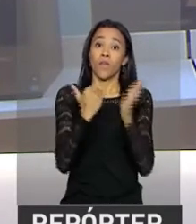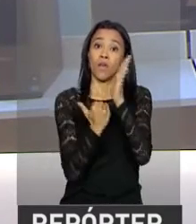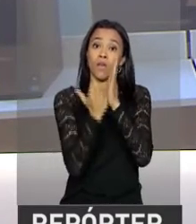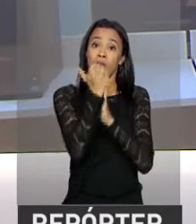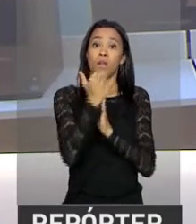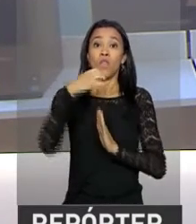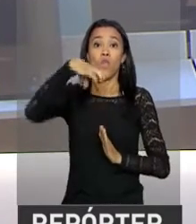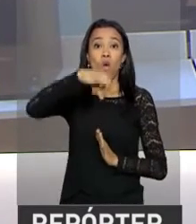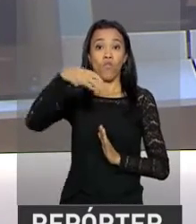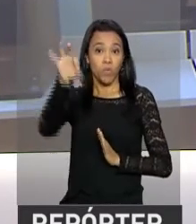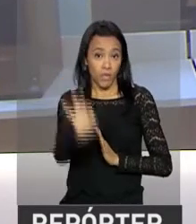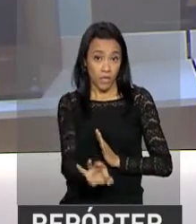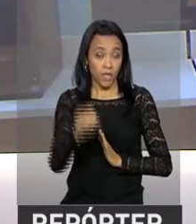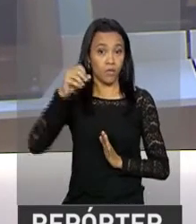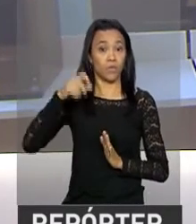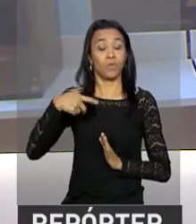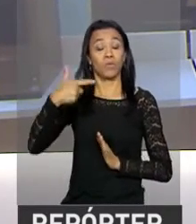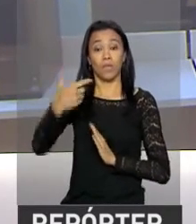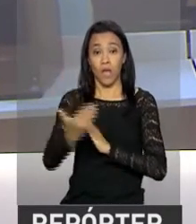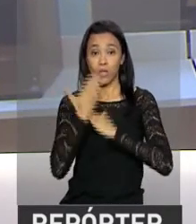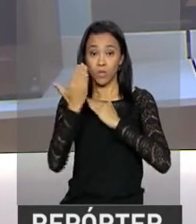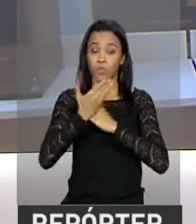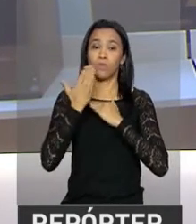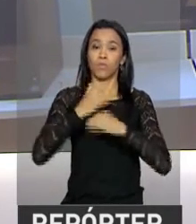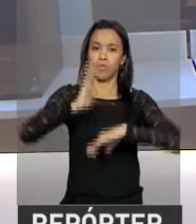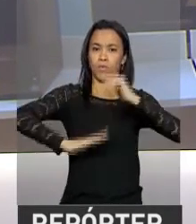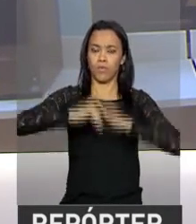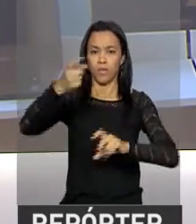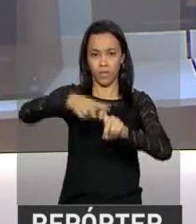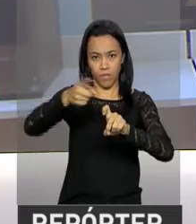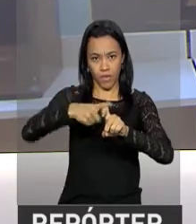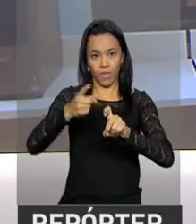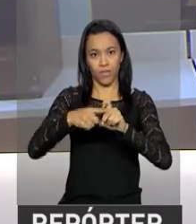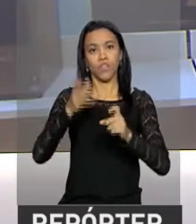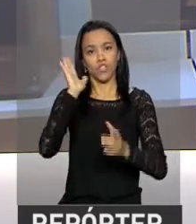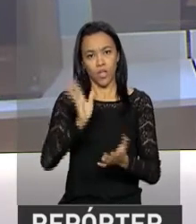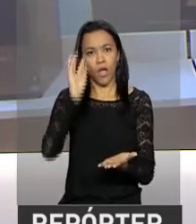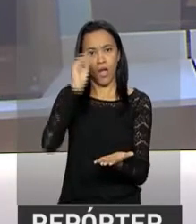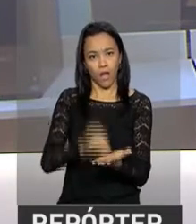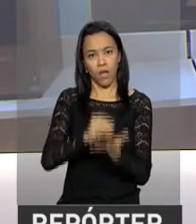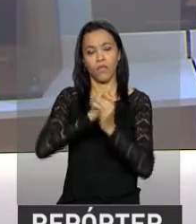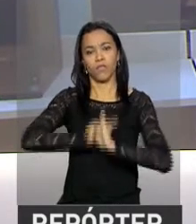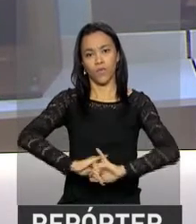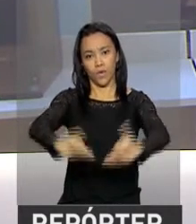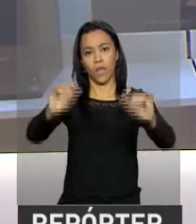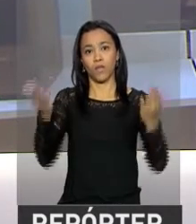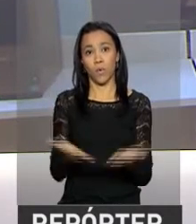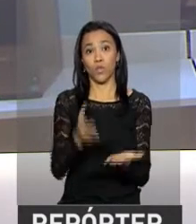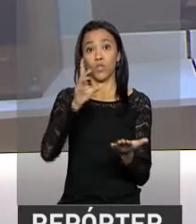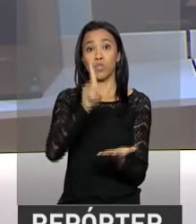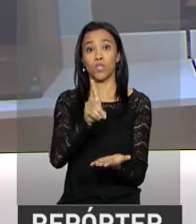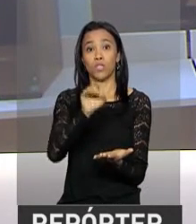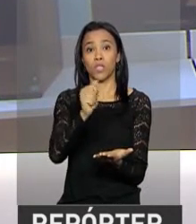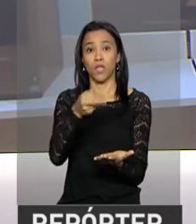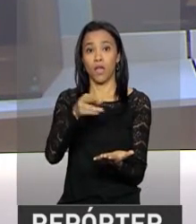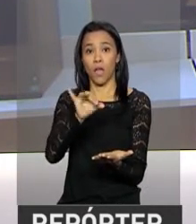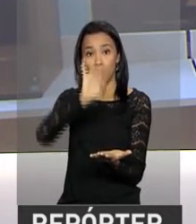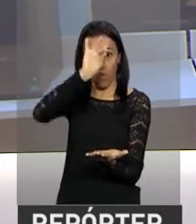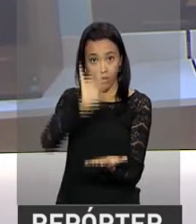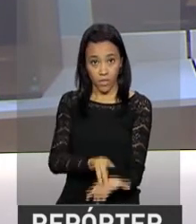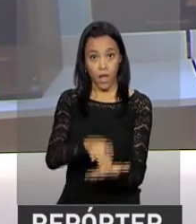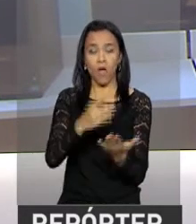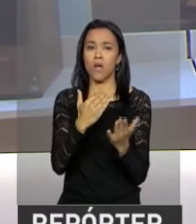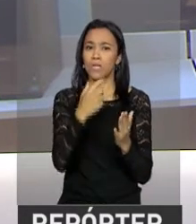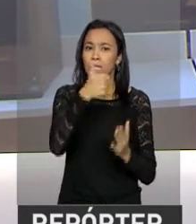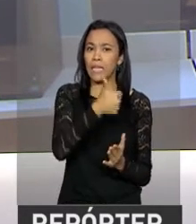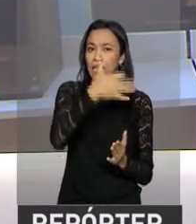na bolsa dos profissionais do mais médicos foi publicado no diário oficial da união de hoje a partir do ano que vem a bolsa vai subir de